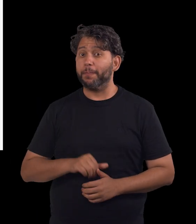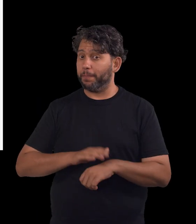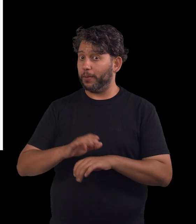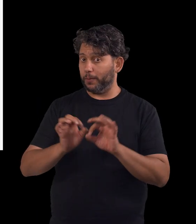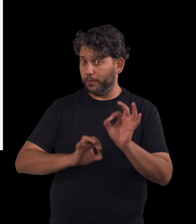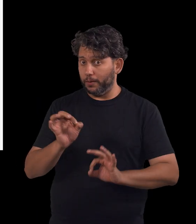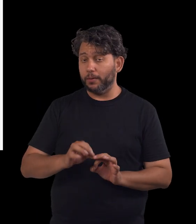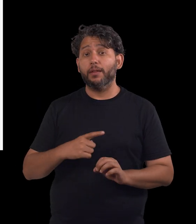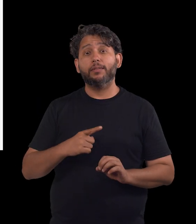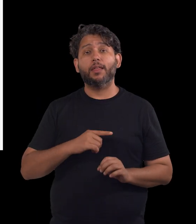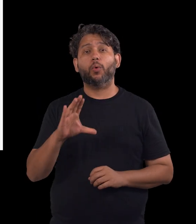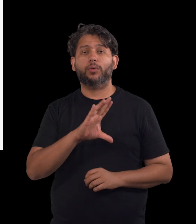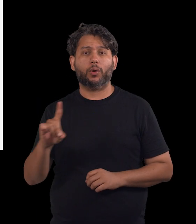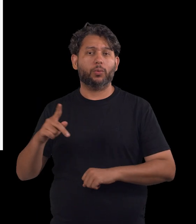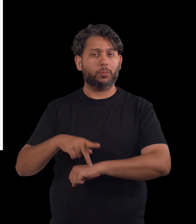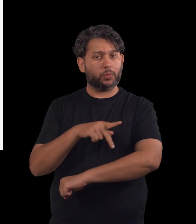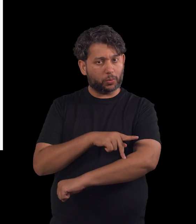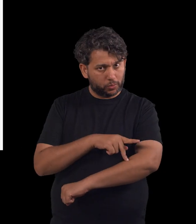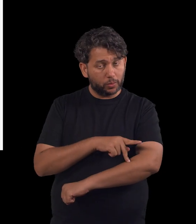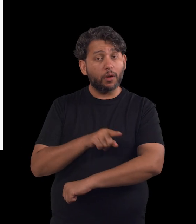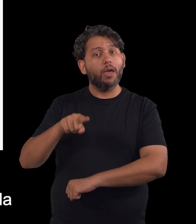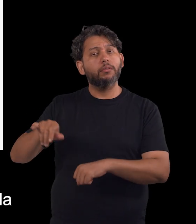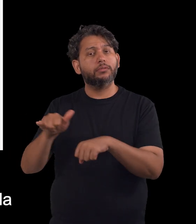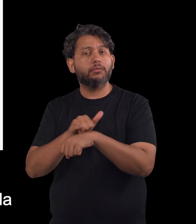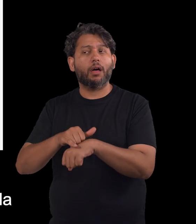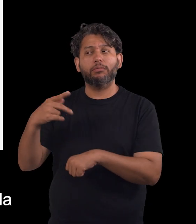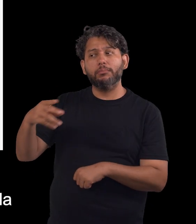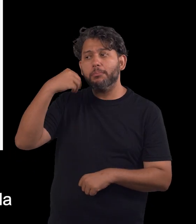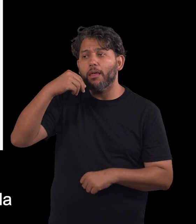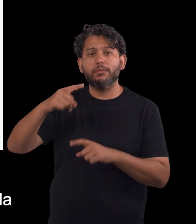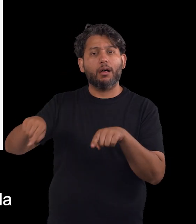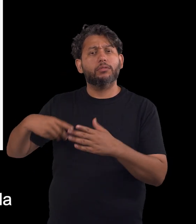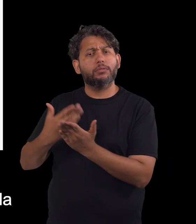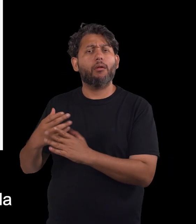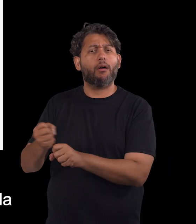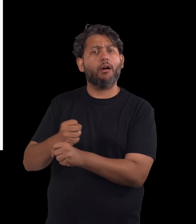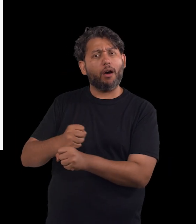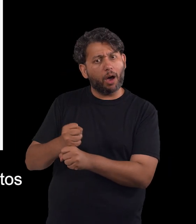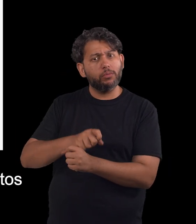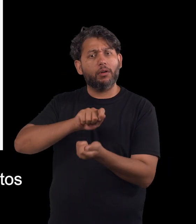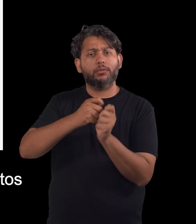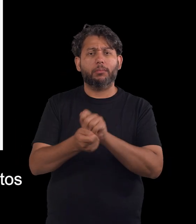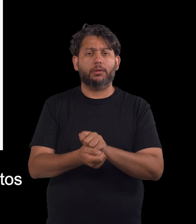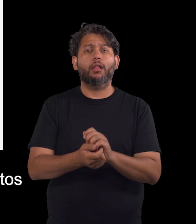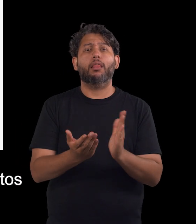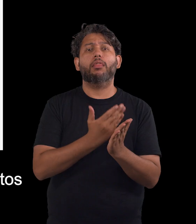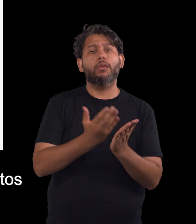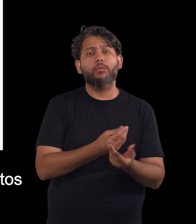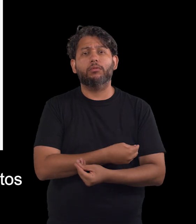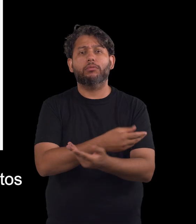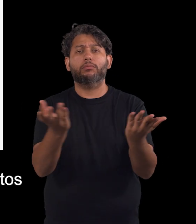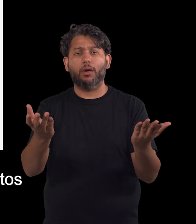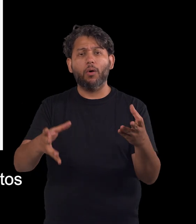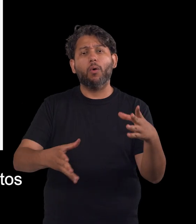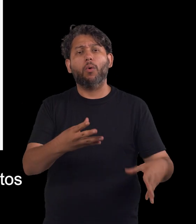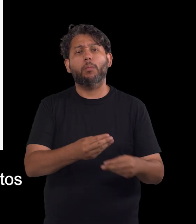O projeto conta com um coordenador pedagógico que usa sua experiência em sala de aula para adaptar o livro e